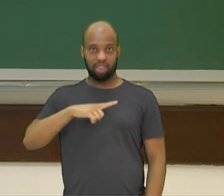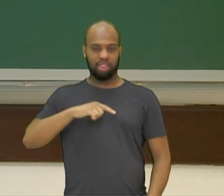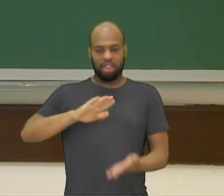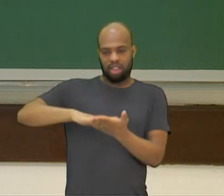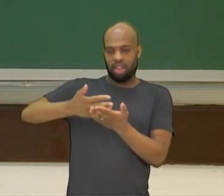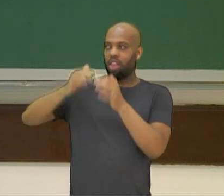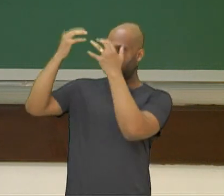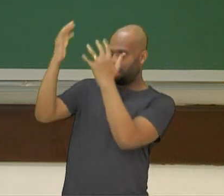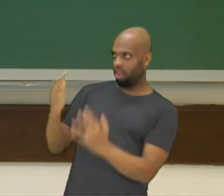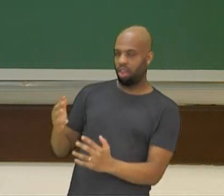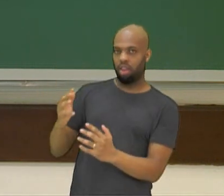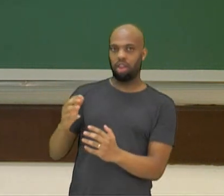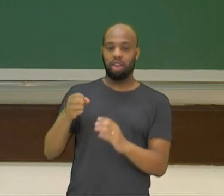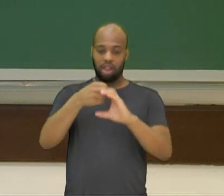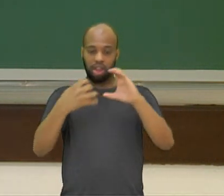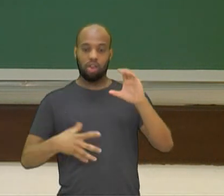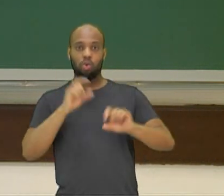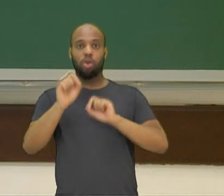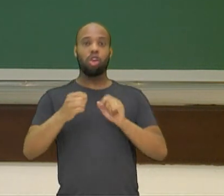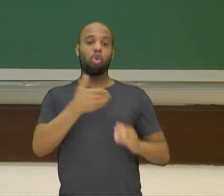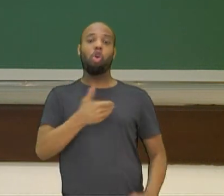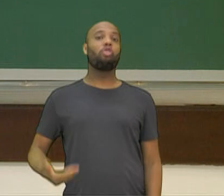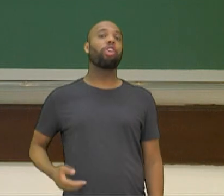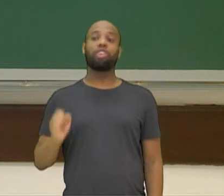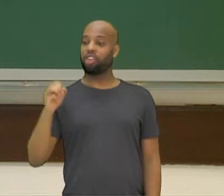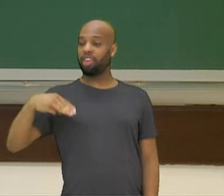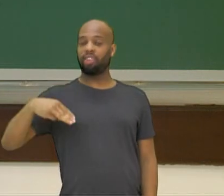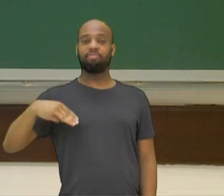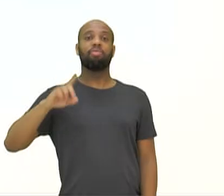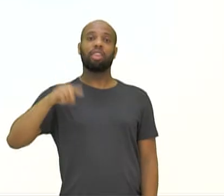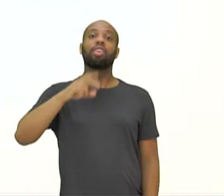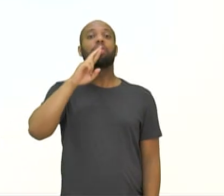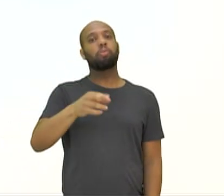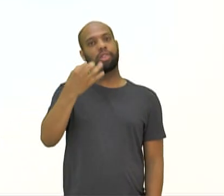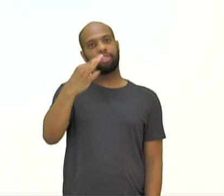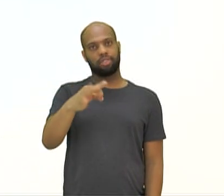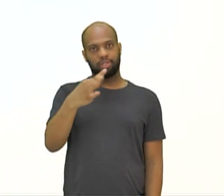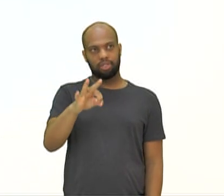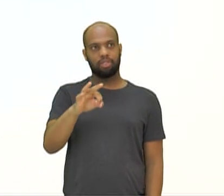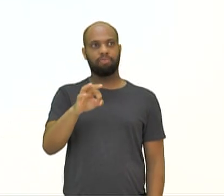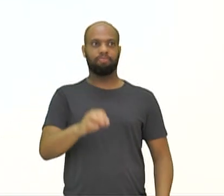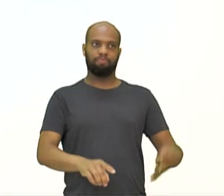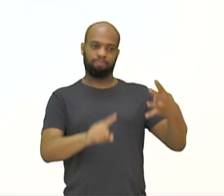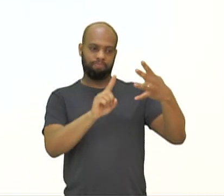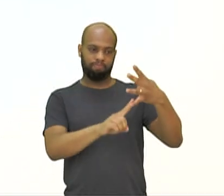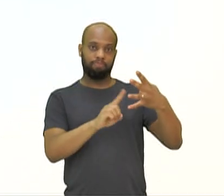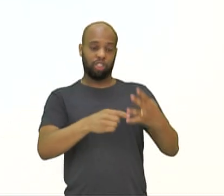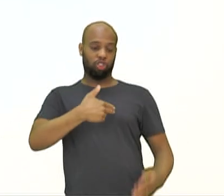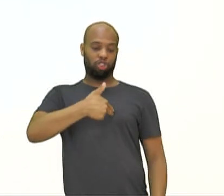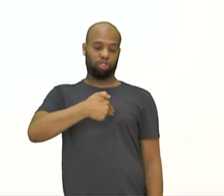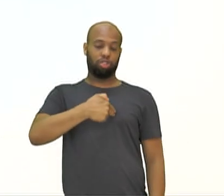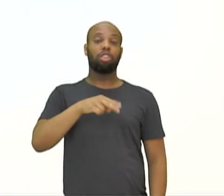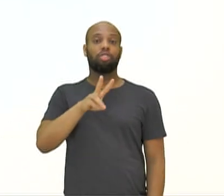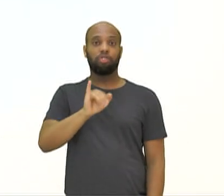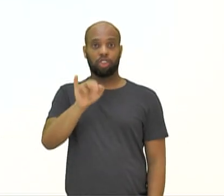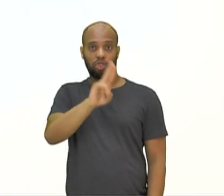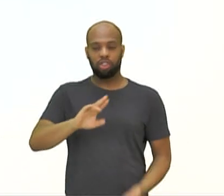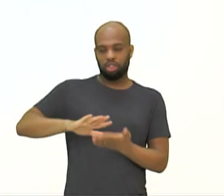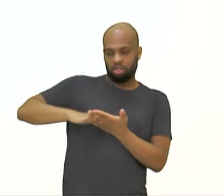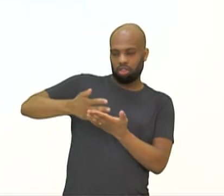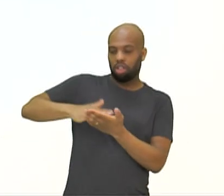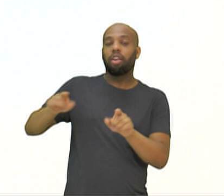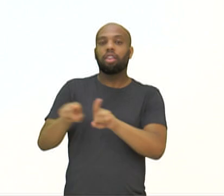Exaltação, né, que caracterizou o governo de quem? Então a alternativa correta é Getúlio Vargas, porque ele vai utilizar o